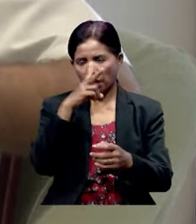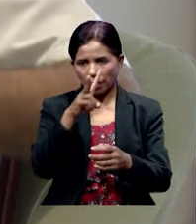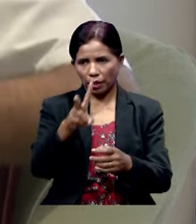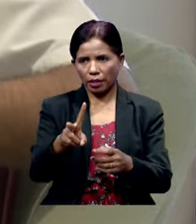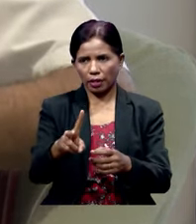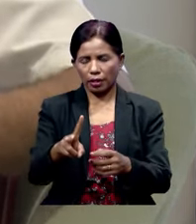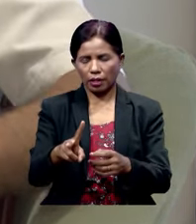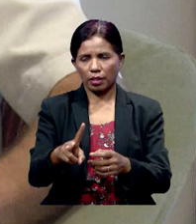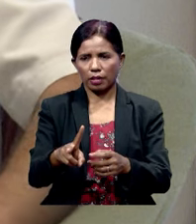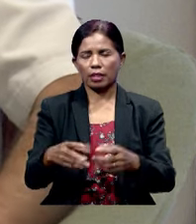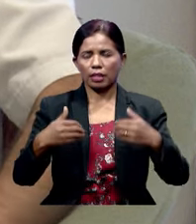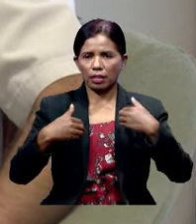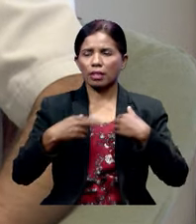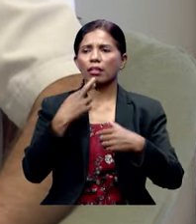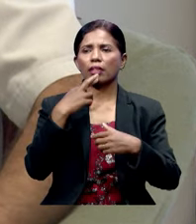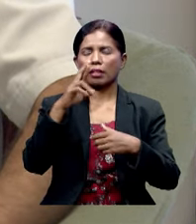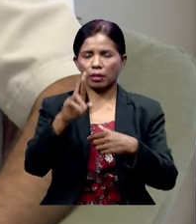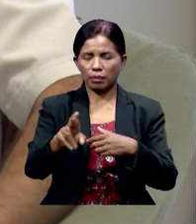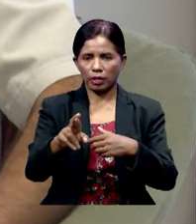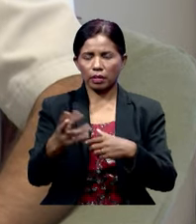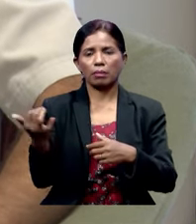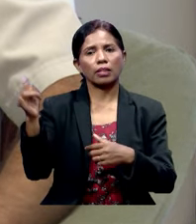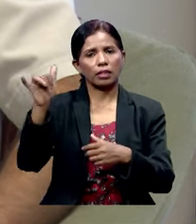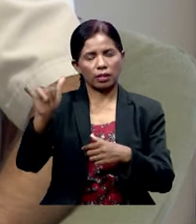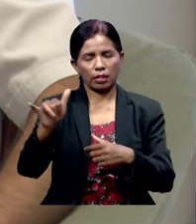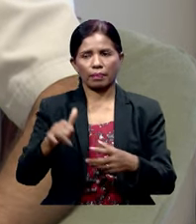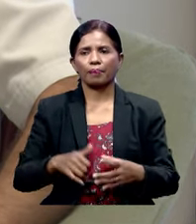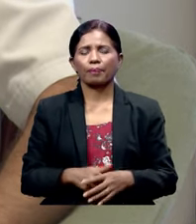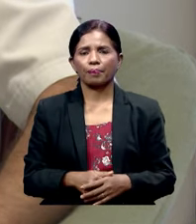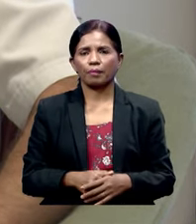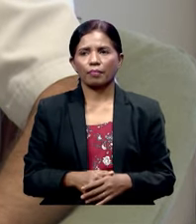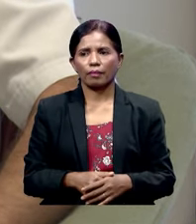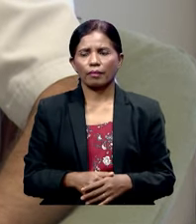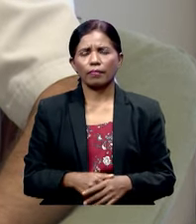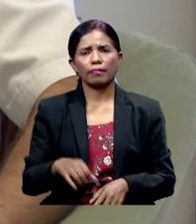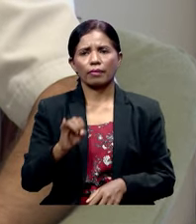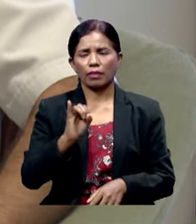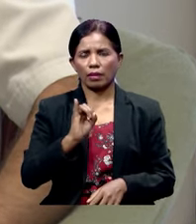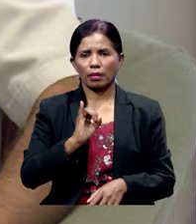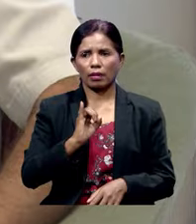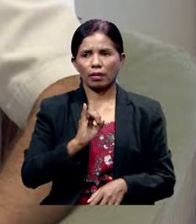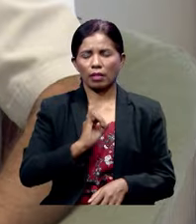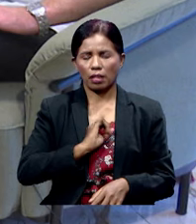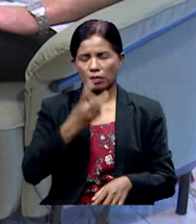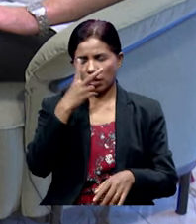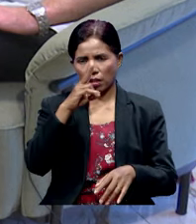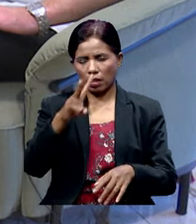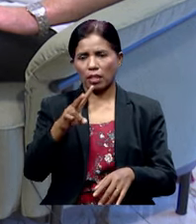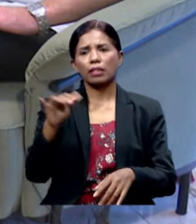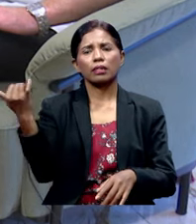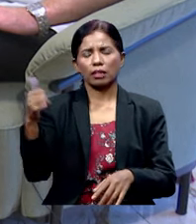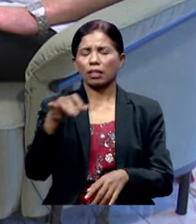perceber a resposta da parte del eles Eh eu percebi que Eles